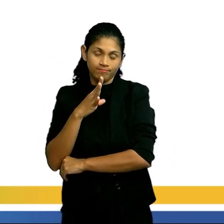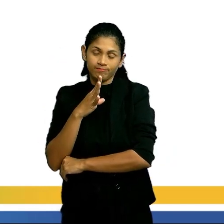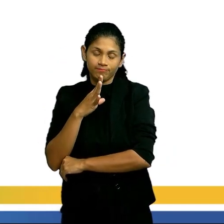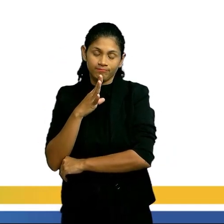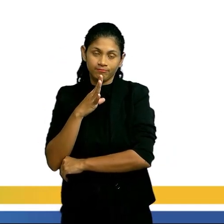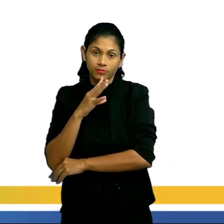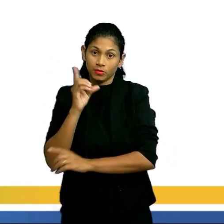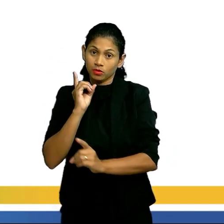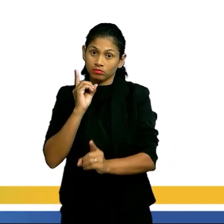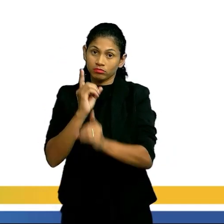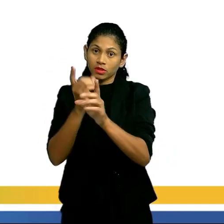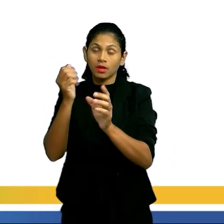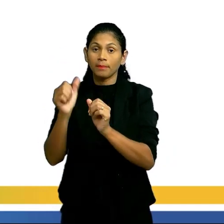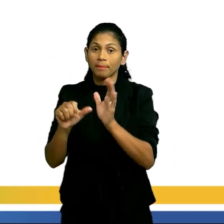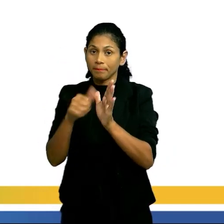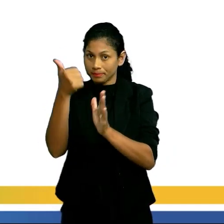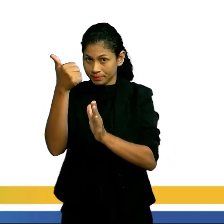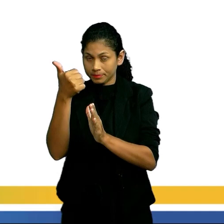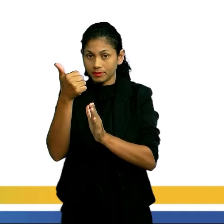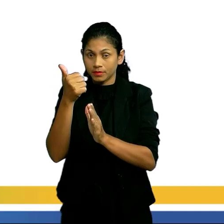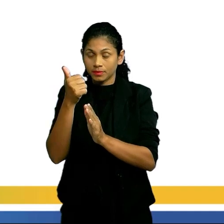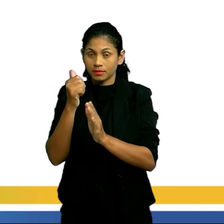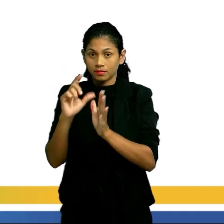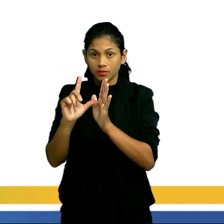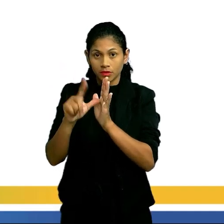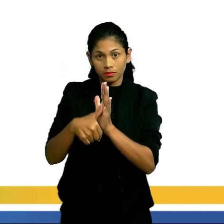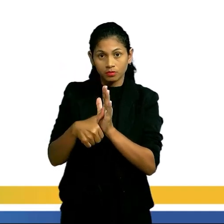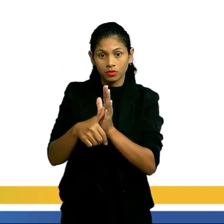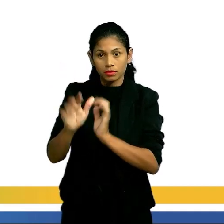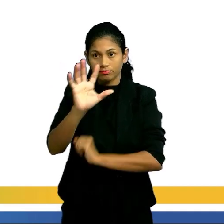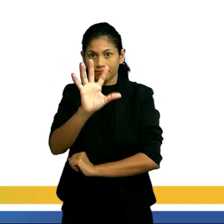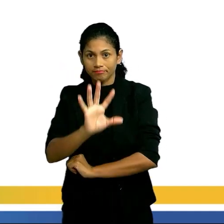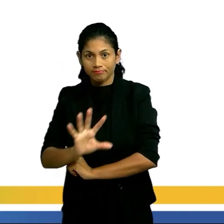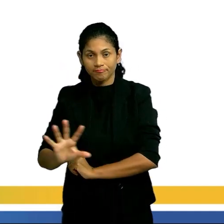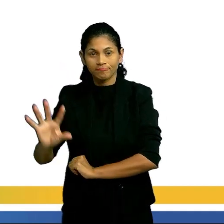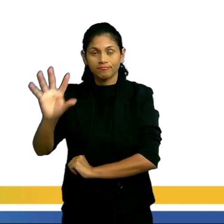o H e em seguida a gente calcula a área.